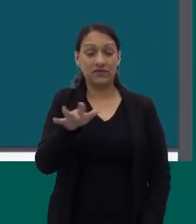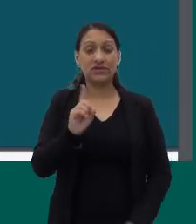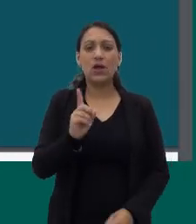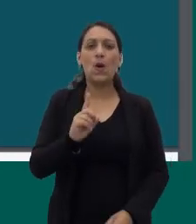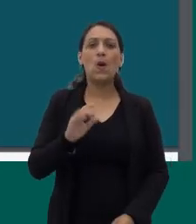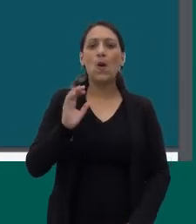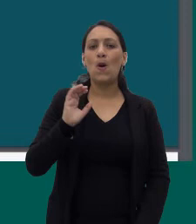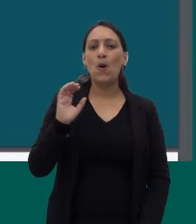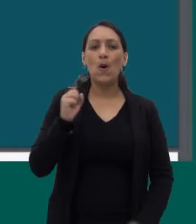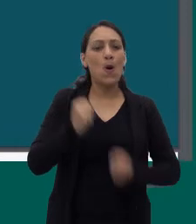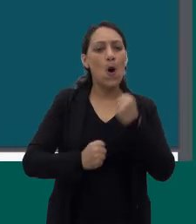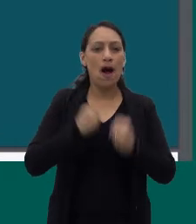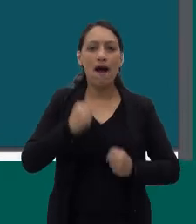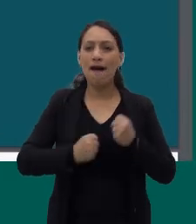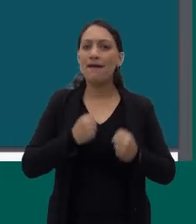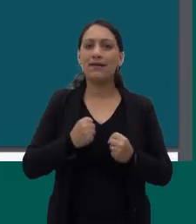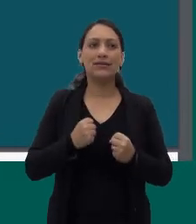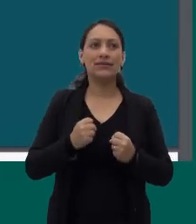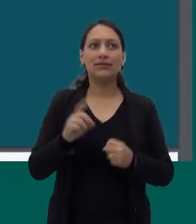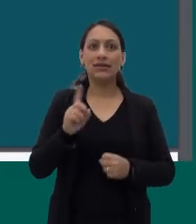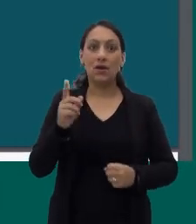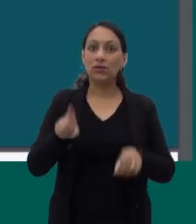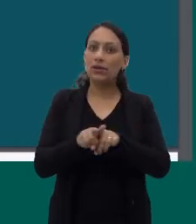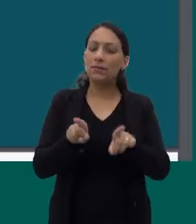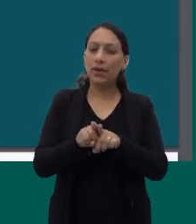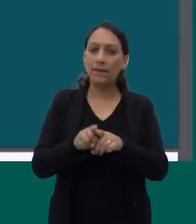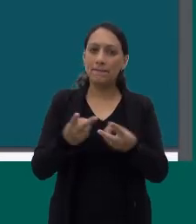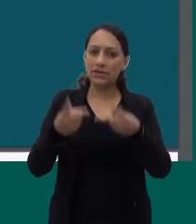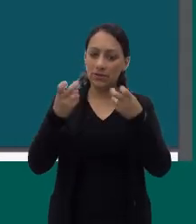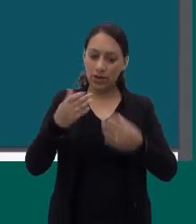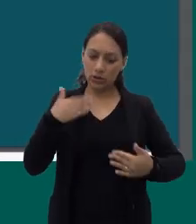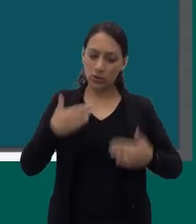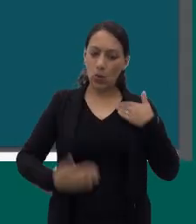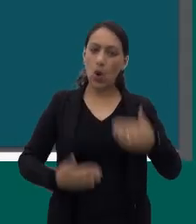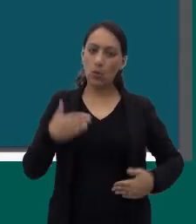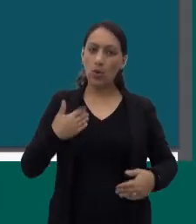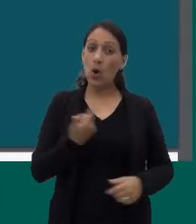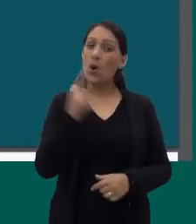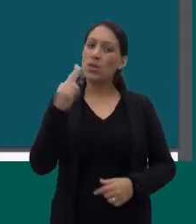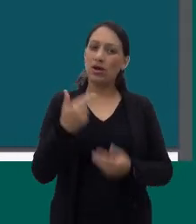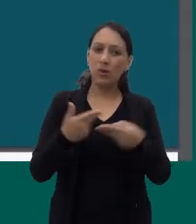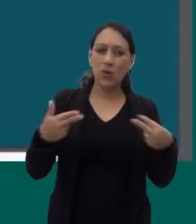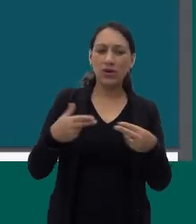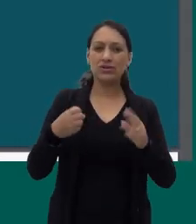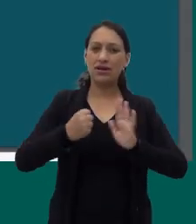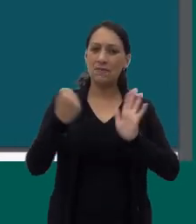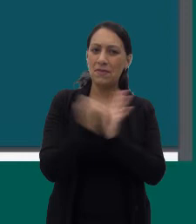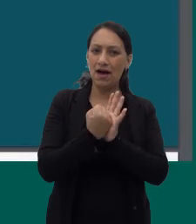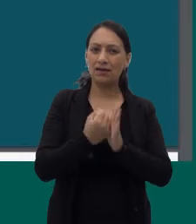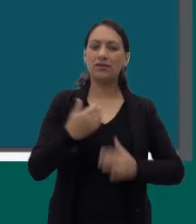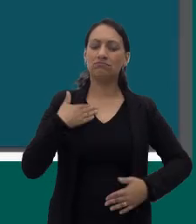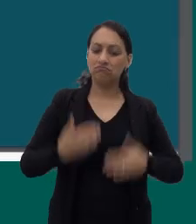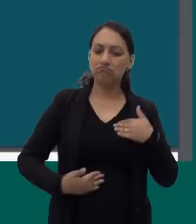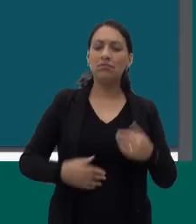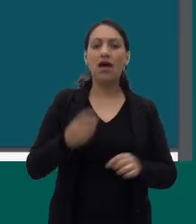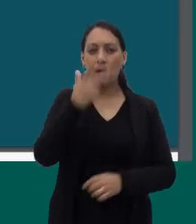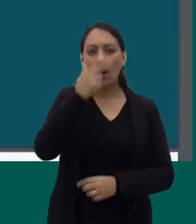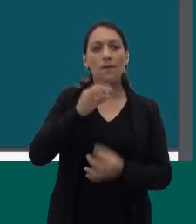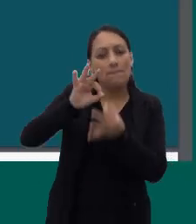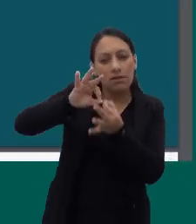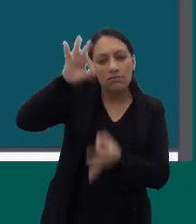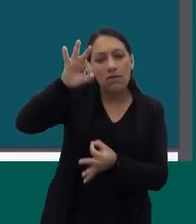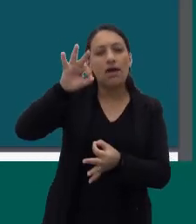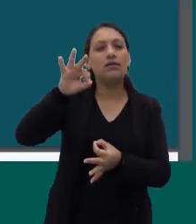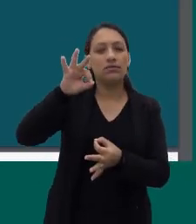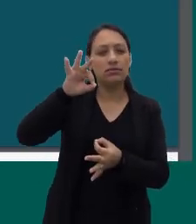não esteja marcando no corpo. O que marca no corpo é outra coisa. É uma métrica. É uma métrica que grita, mas